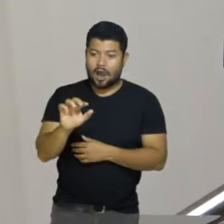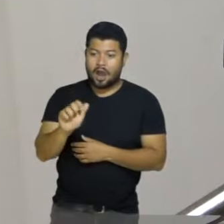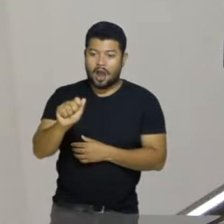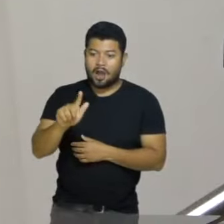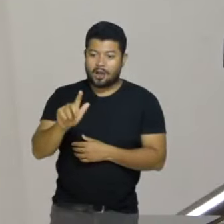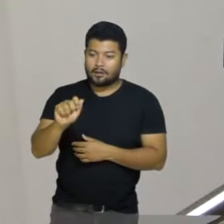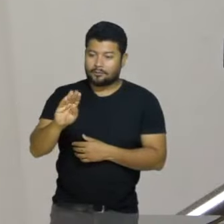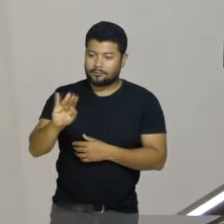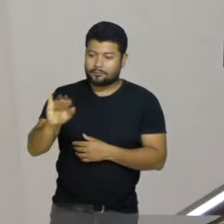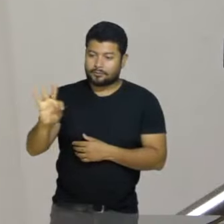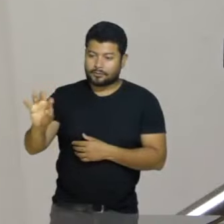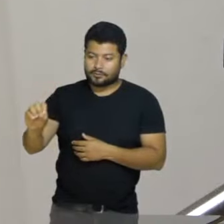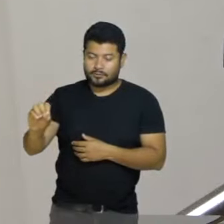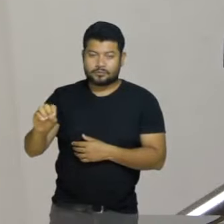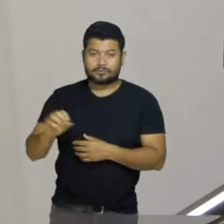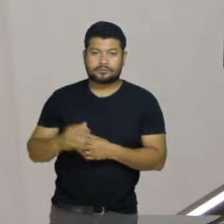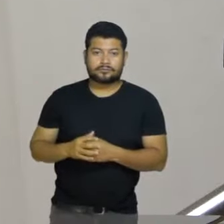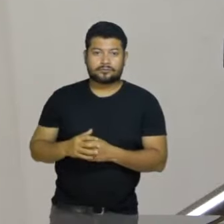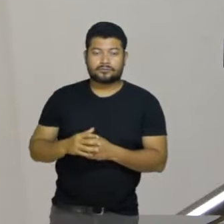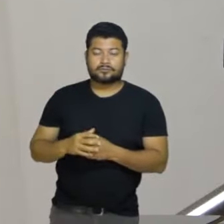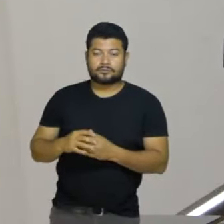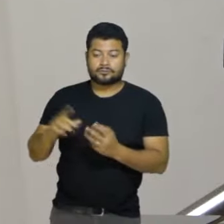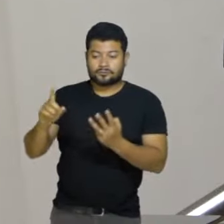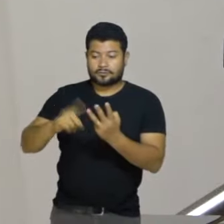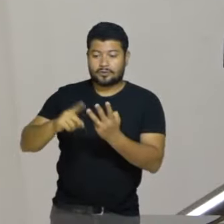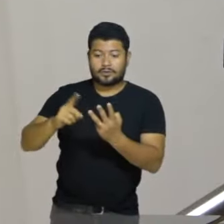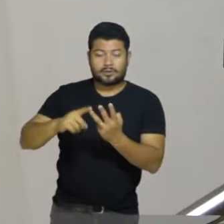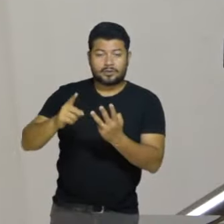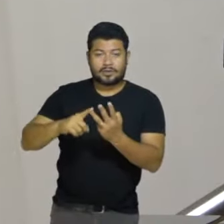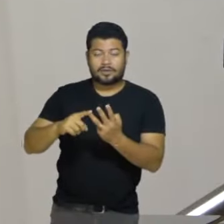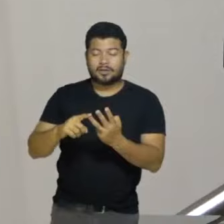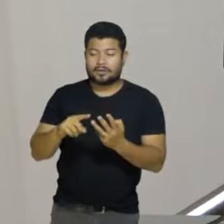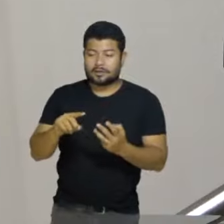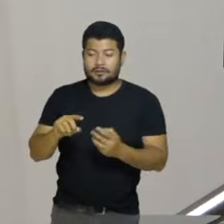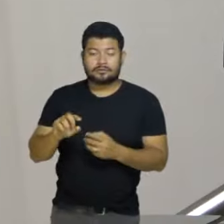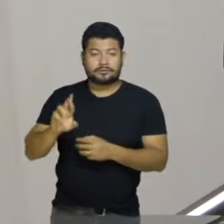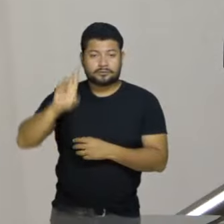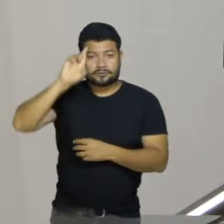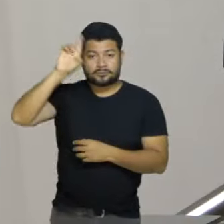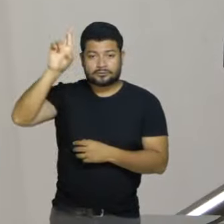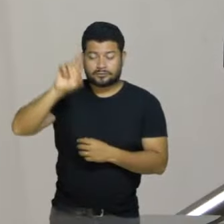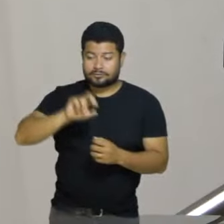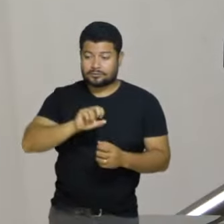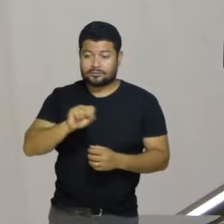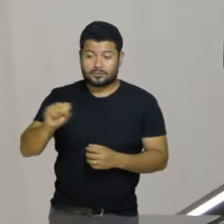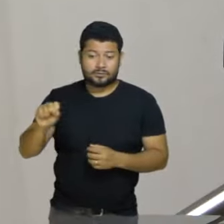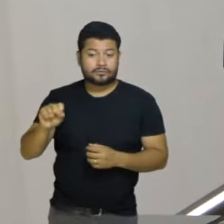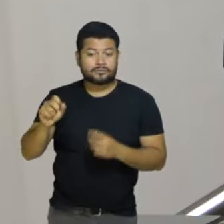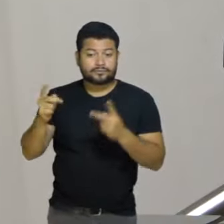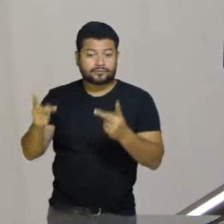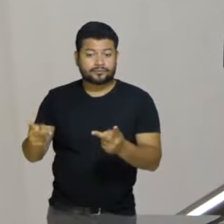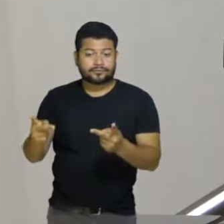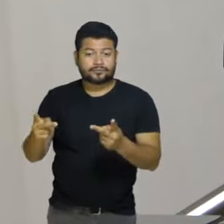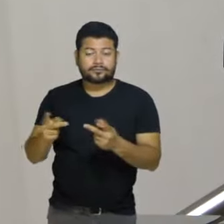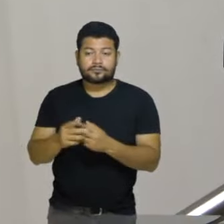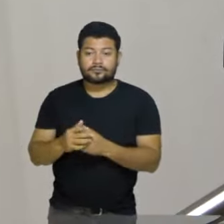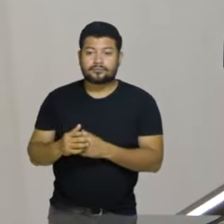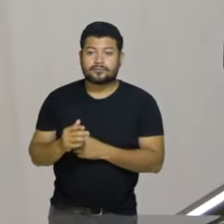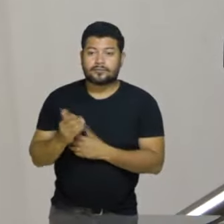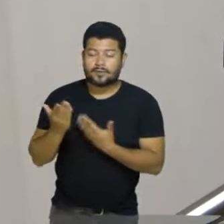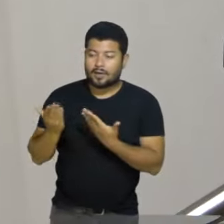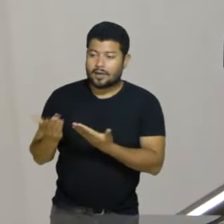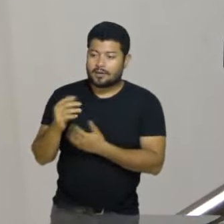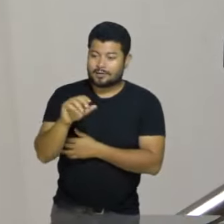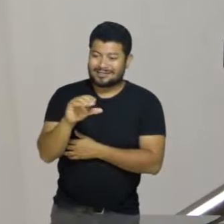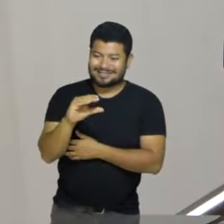dos Santos, o inspetor superintendente Luiz Antônio Camargo e o inspetor superintendente Celso Vitale. Tivemos lá uma grande